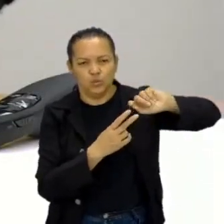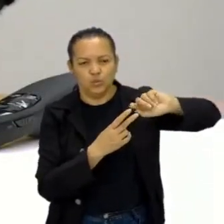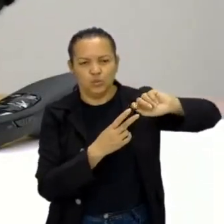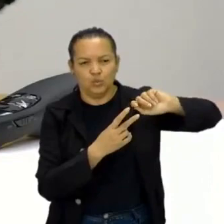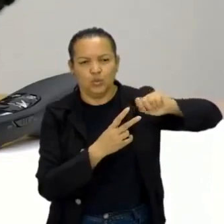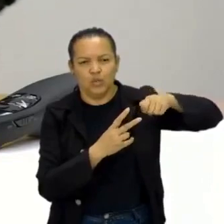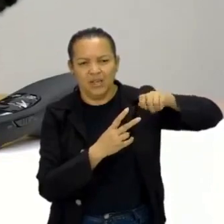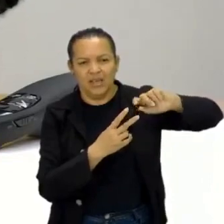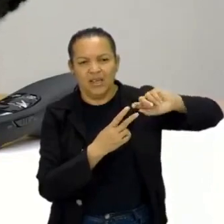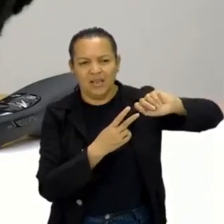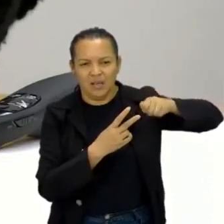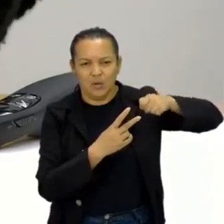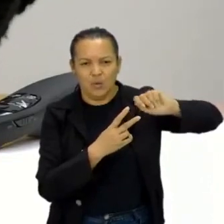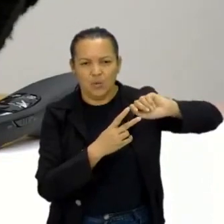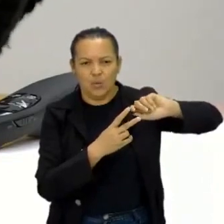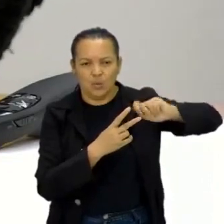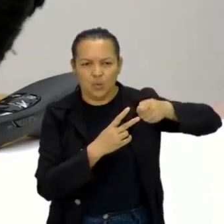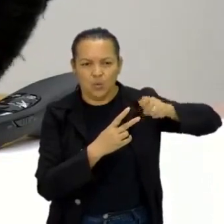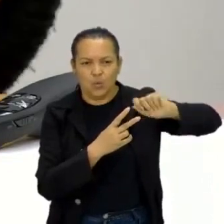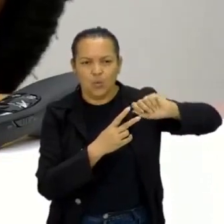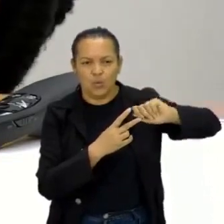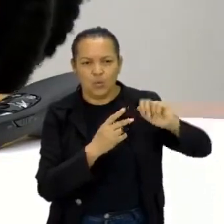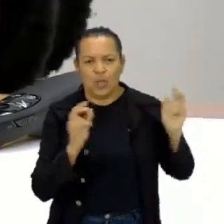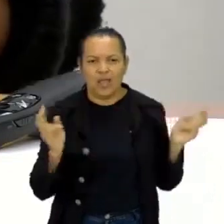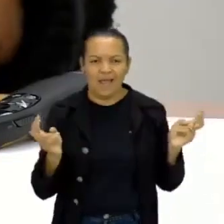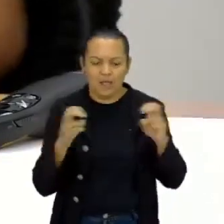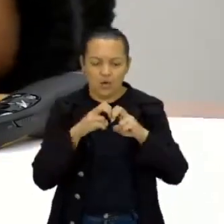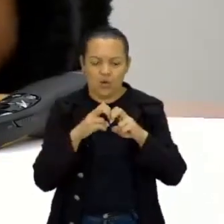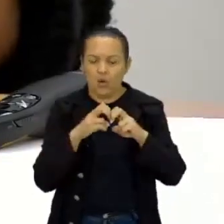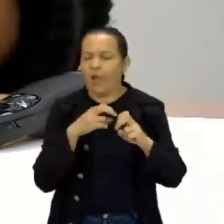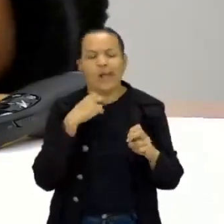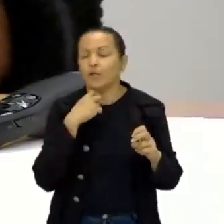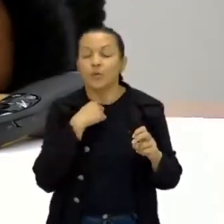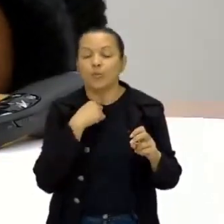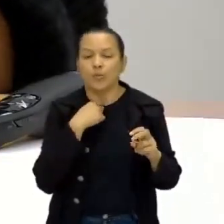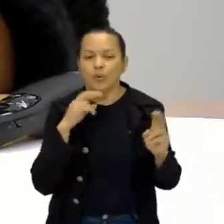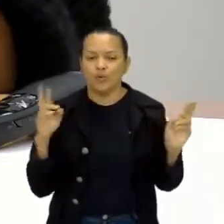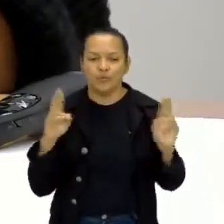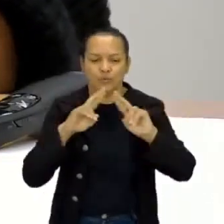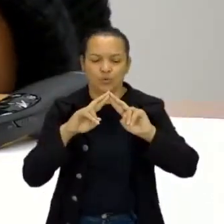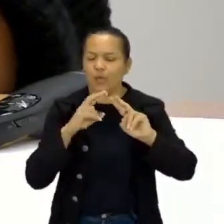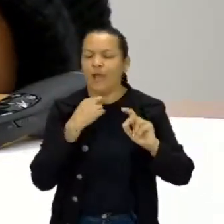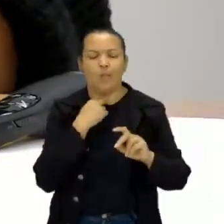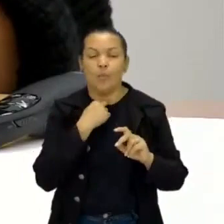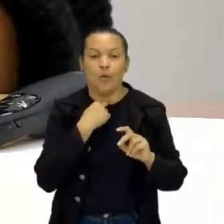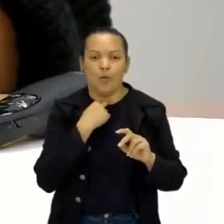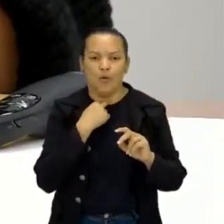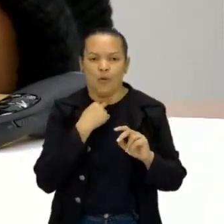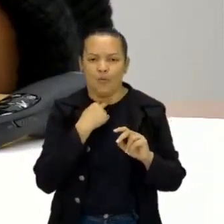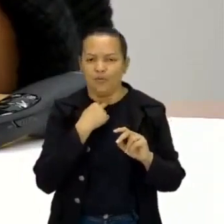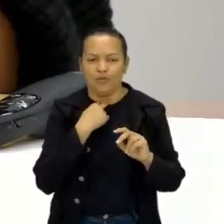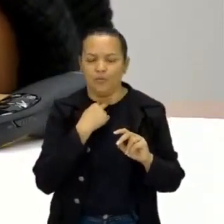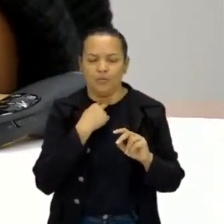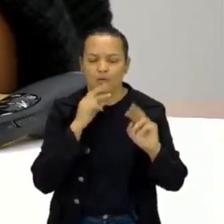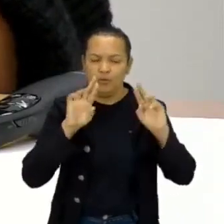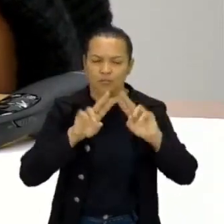que você tá plugando aqui no preto, não deixe eles encostarem, porque isso pode dar